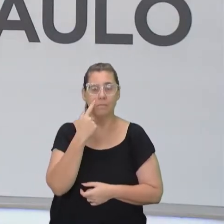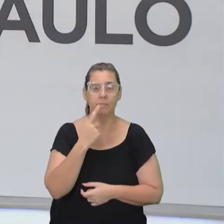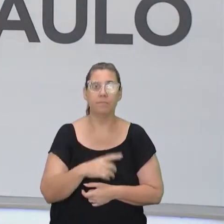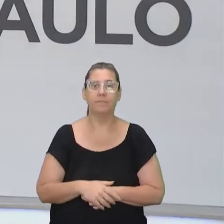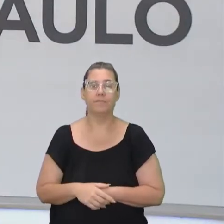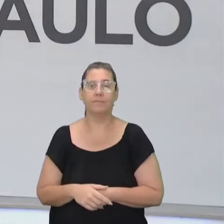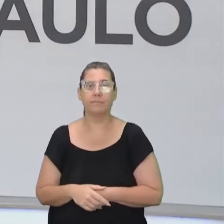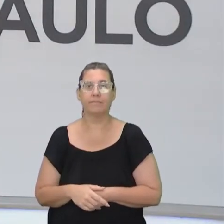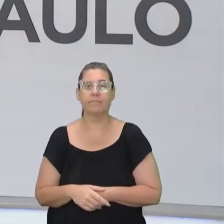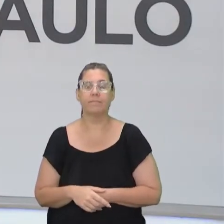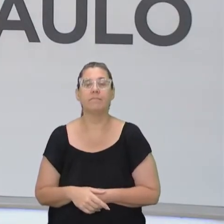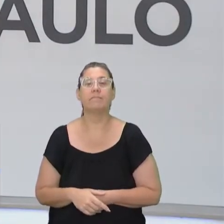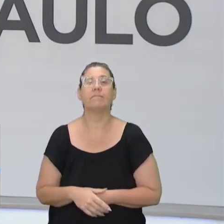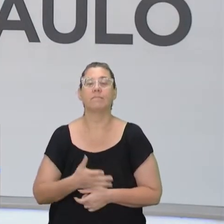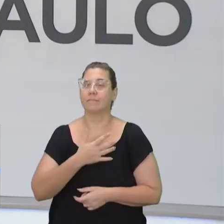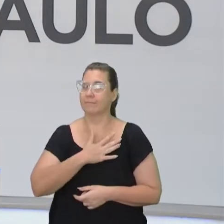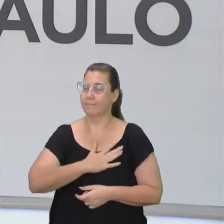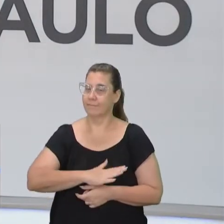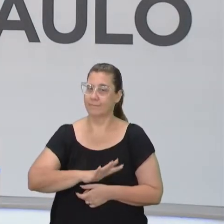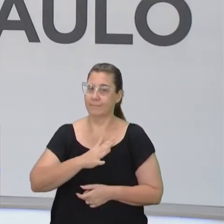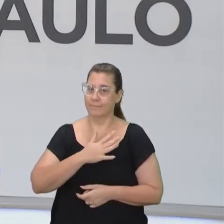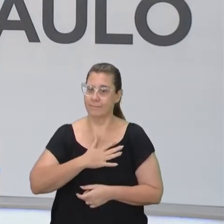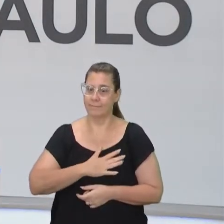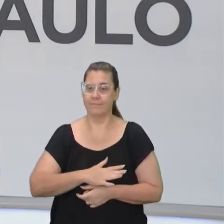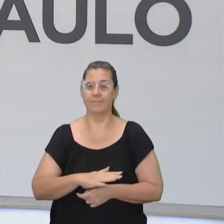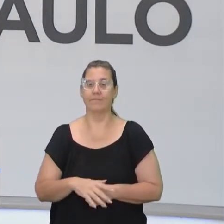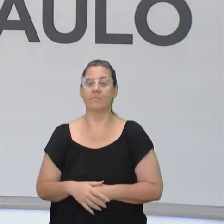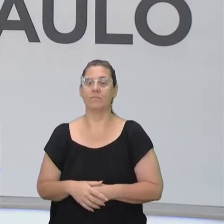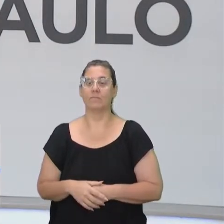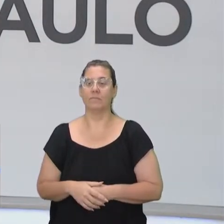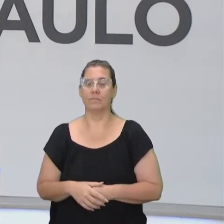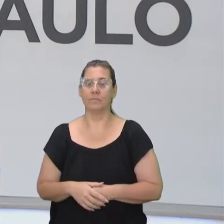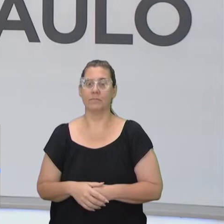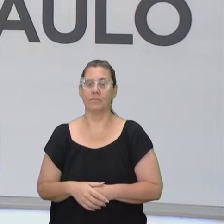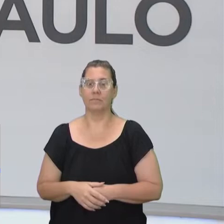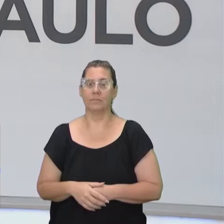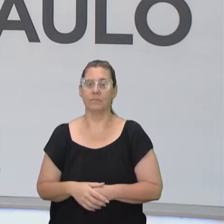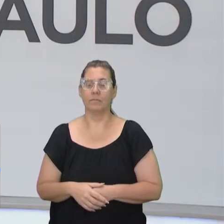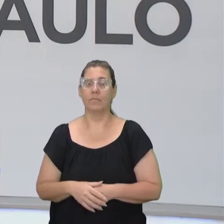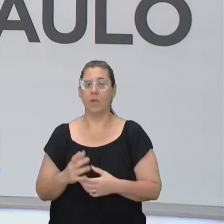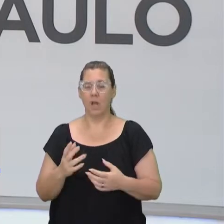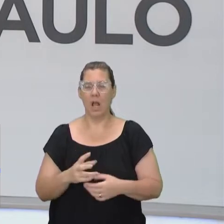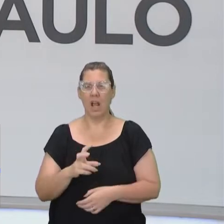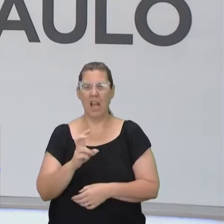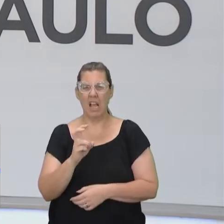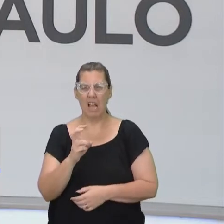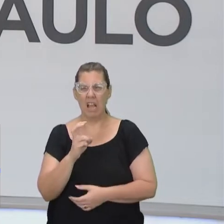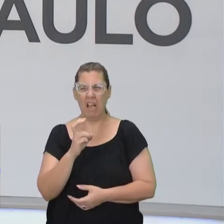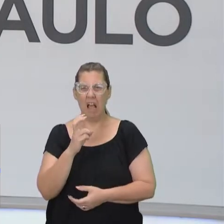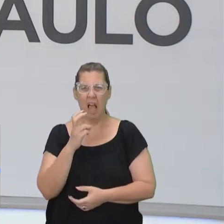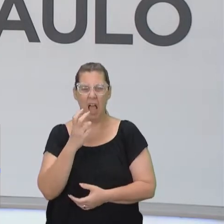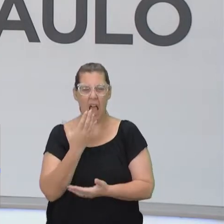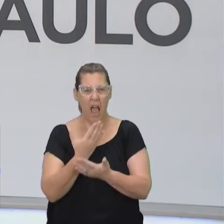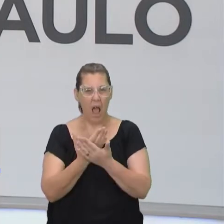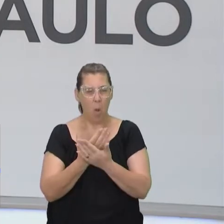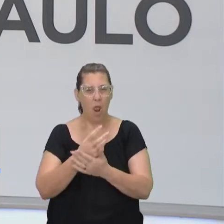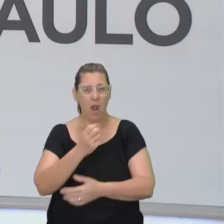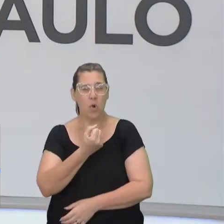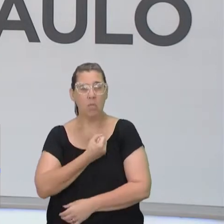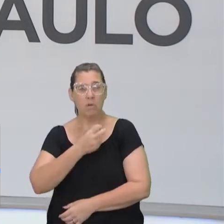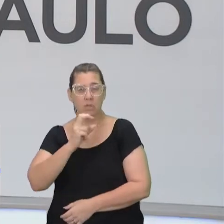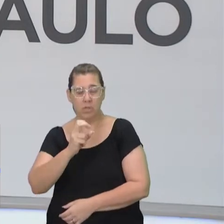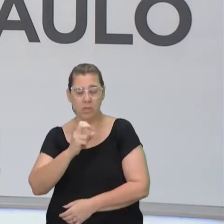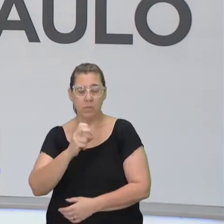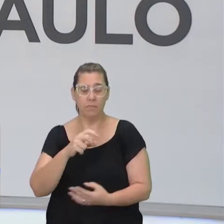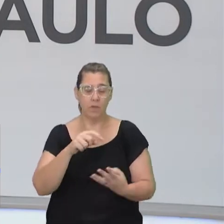você de maneira muito tranquila, muito sossegada. Esta é a nossa 5ª aula desse componente. E nas 4